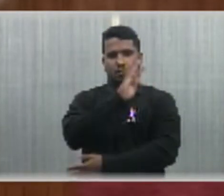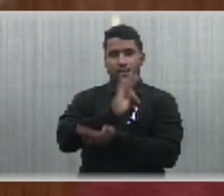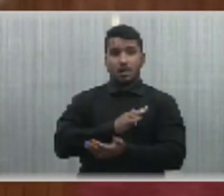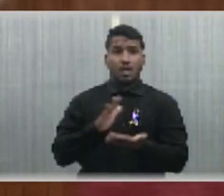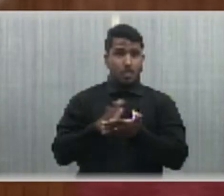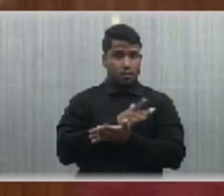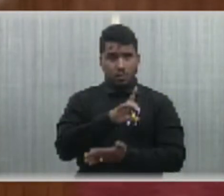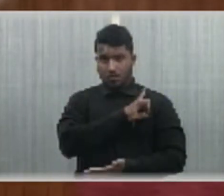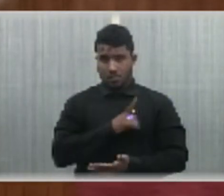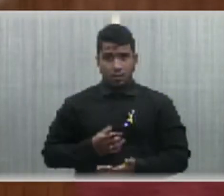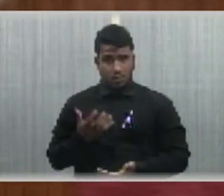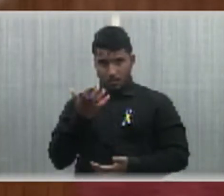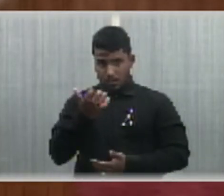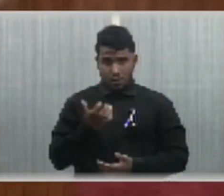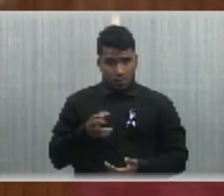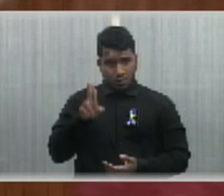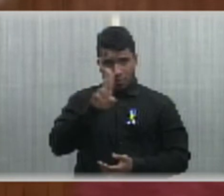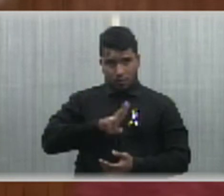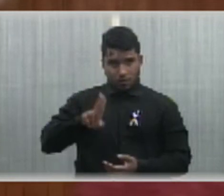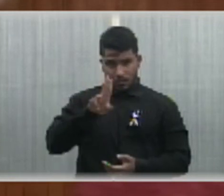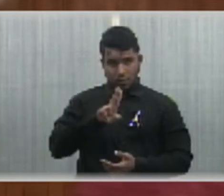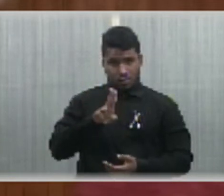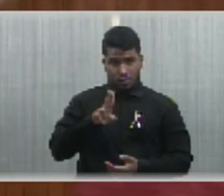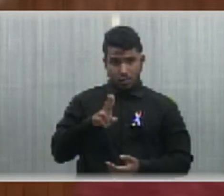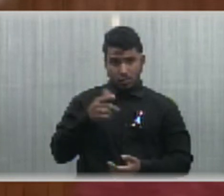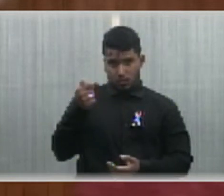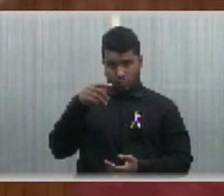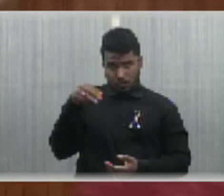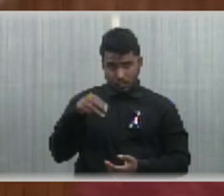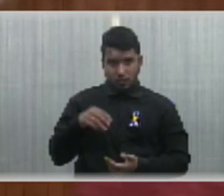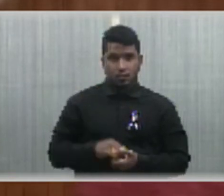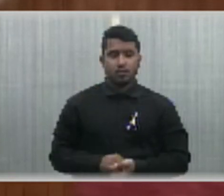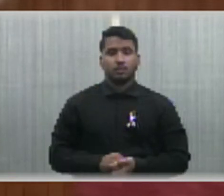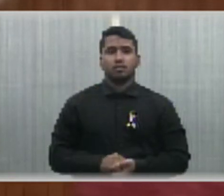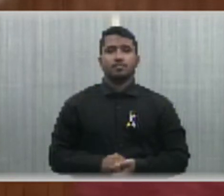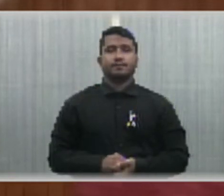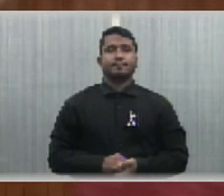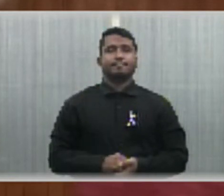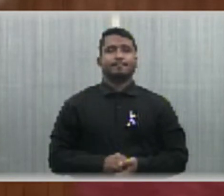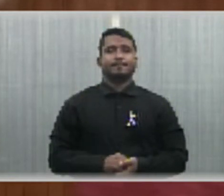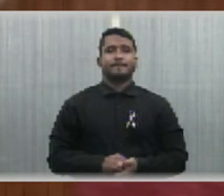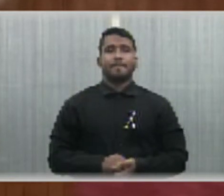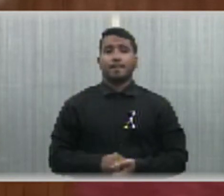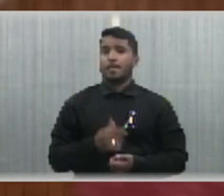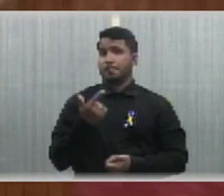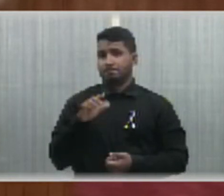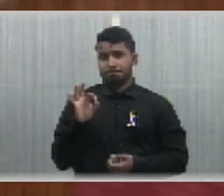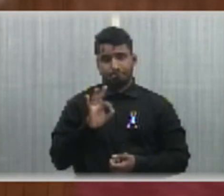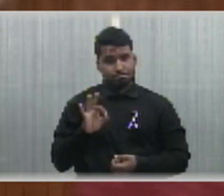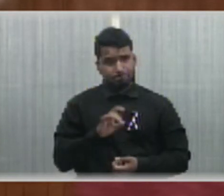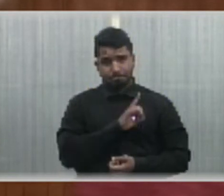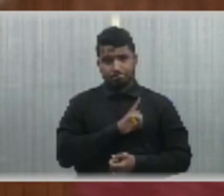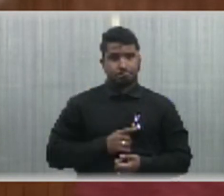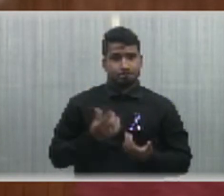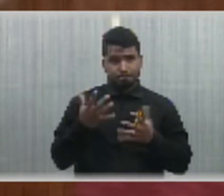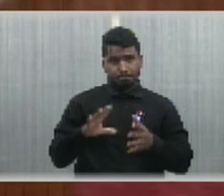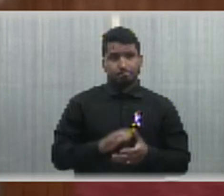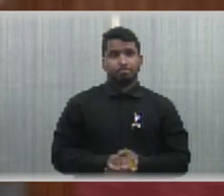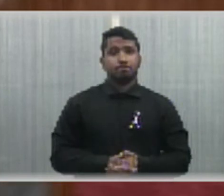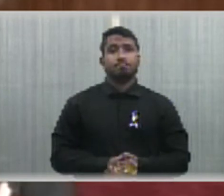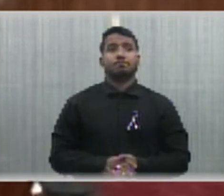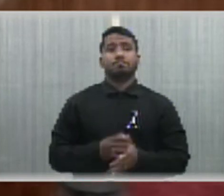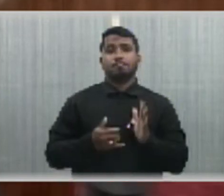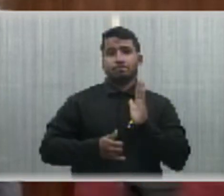Algum parlamentar deseja usar os 2 minutos? Como nenhum parlamentar deseja,